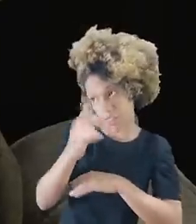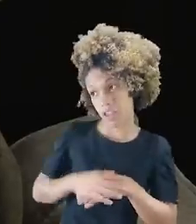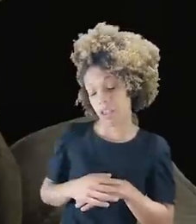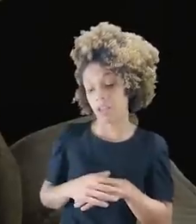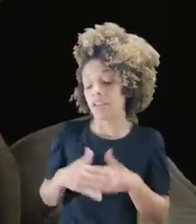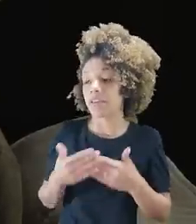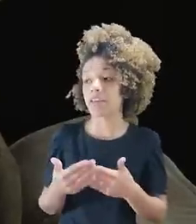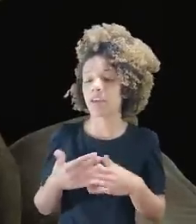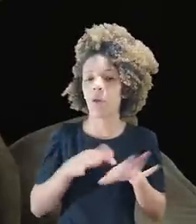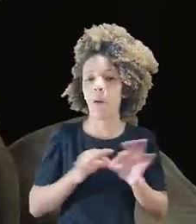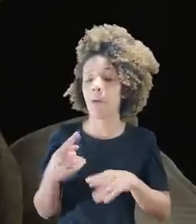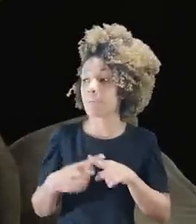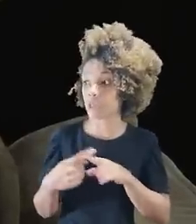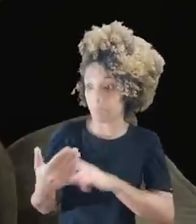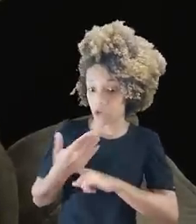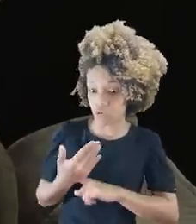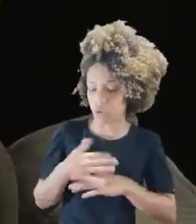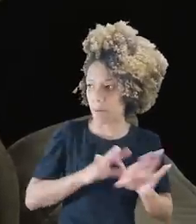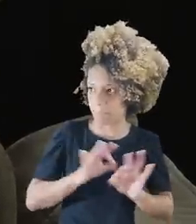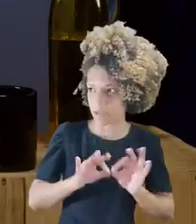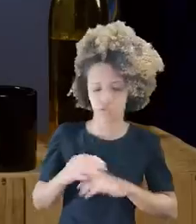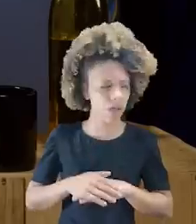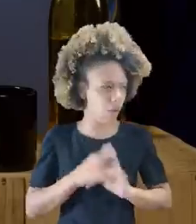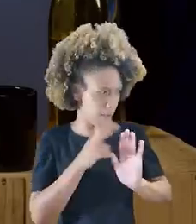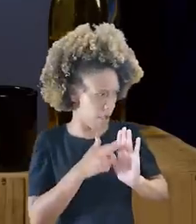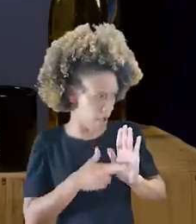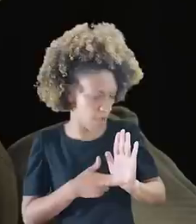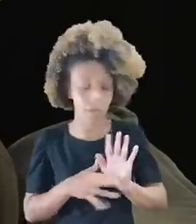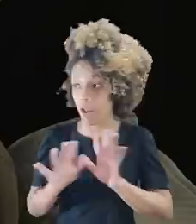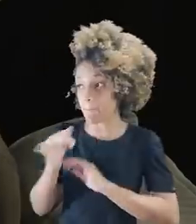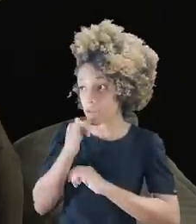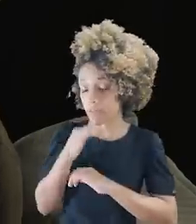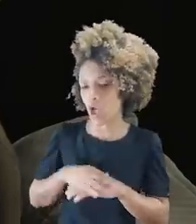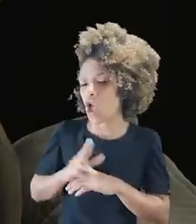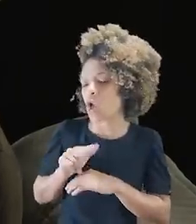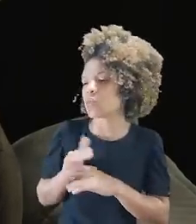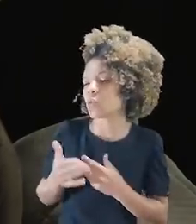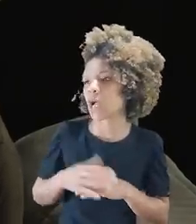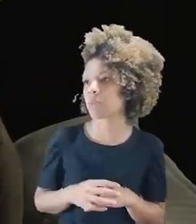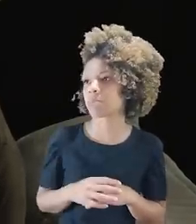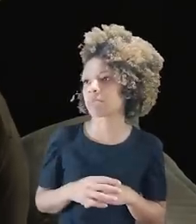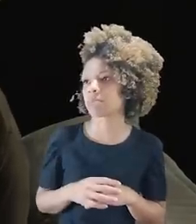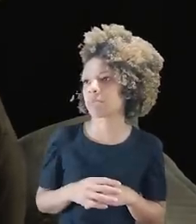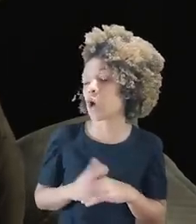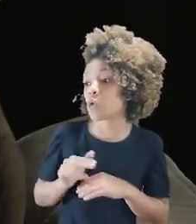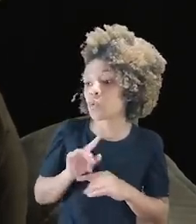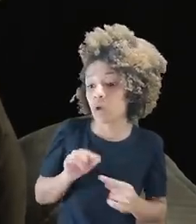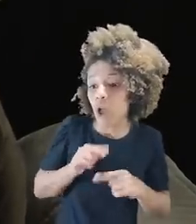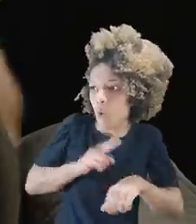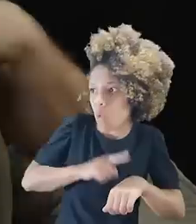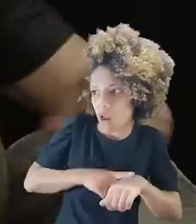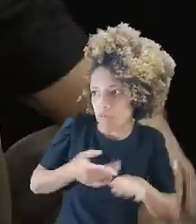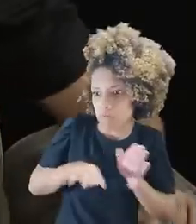intensa desequilibrada Dá para ver que você tem uma cabeça já foi já foi que que tu quer assim que que você gostaria tem uma